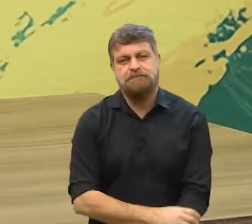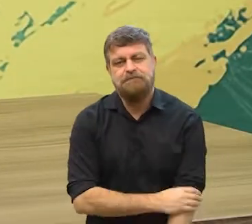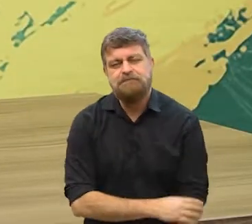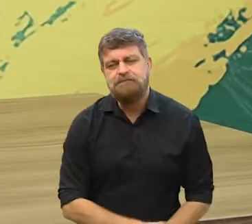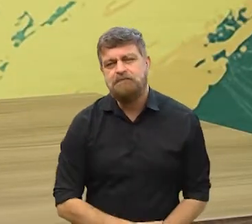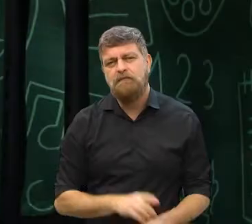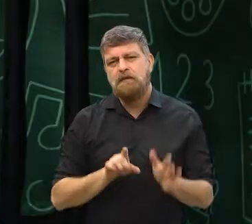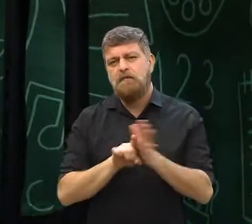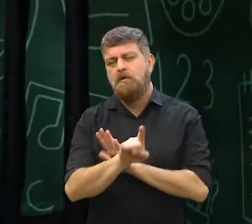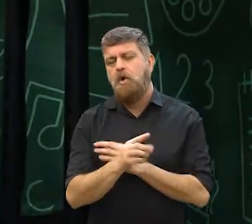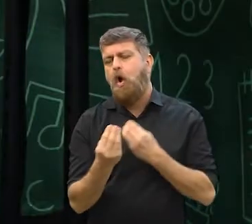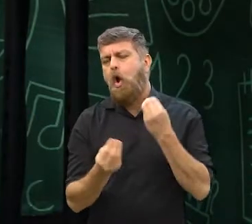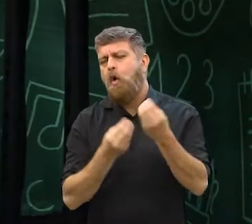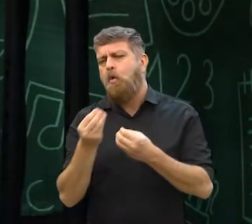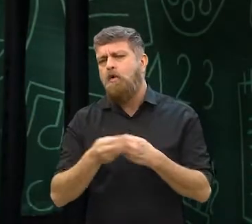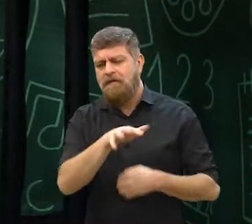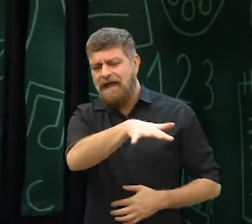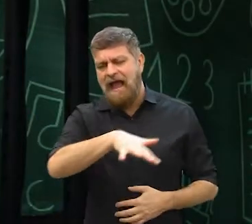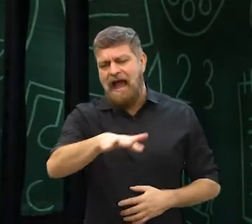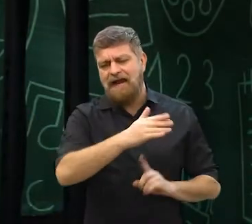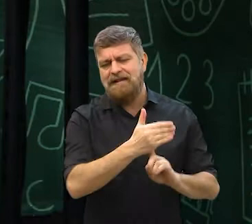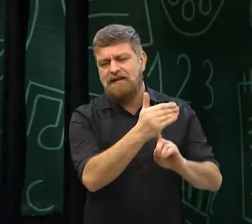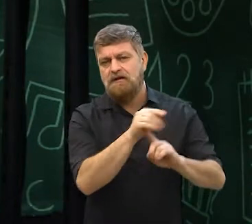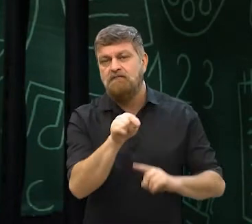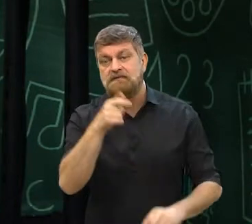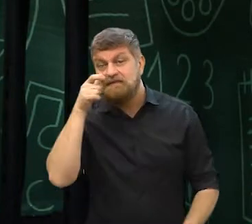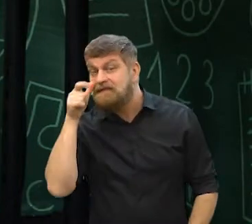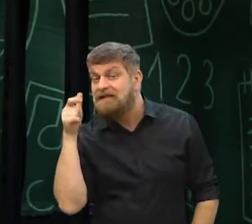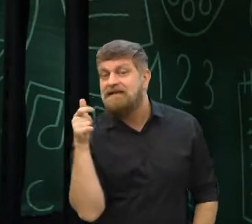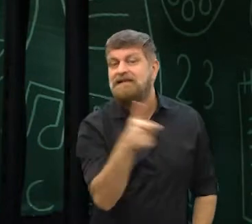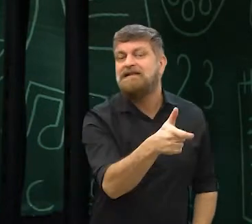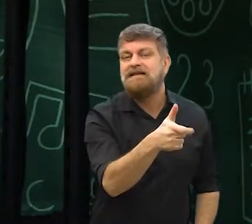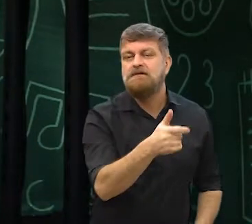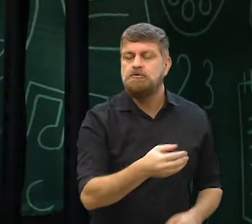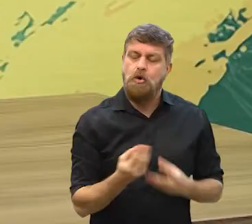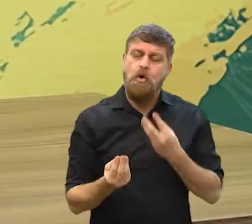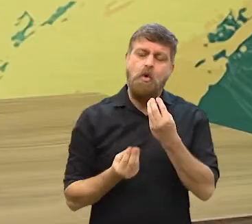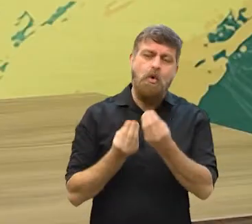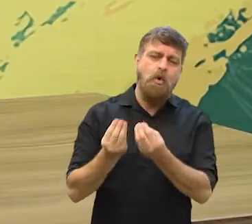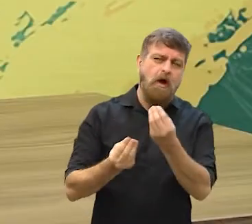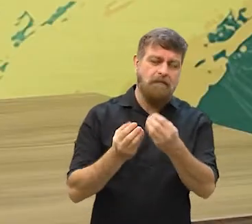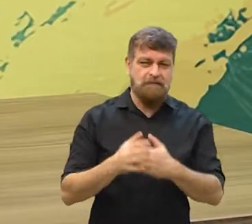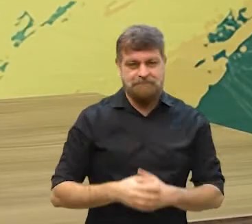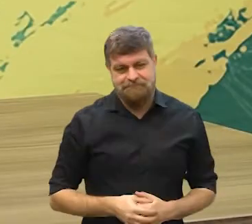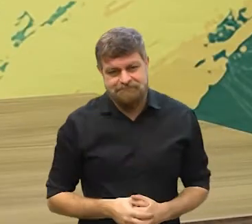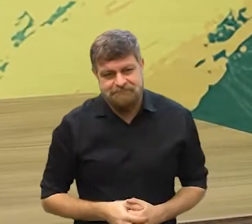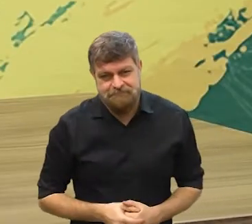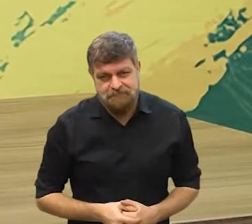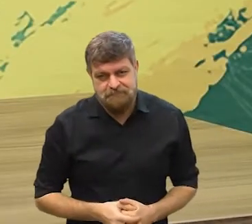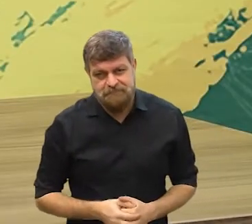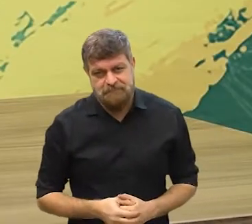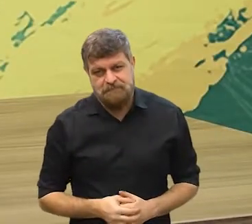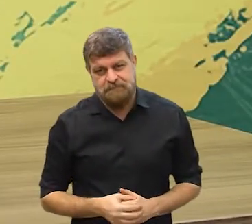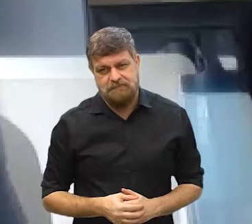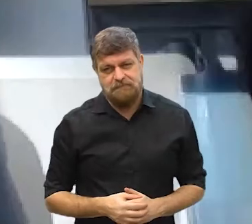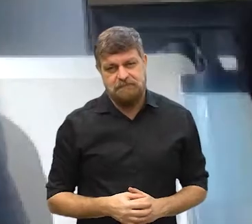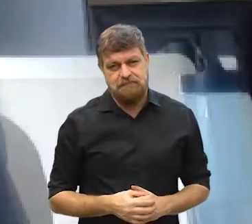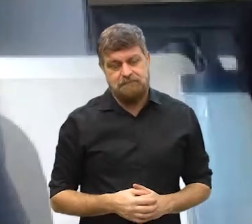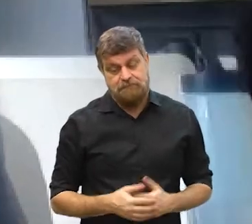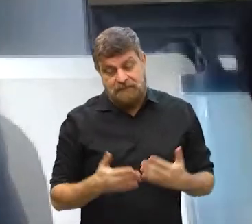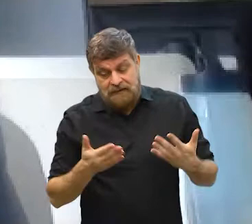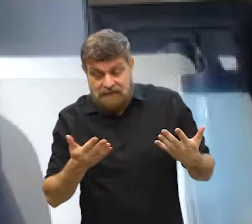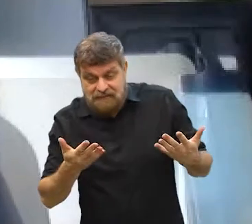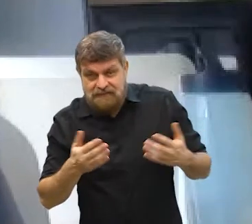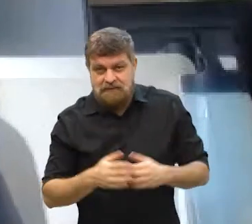que você se interessou por esse segmento, por essa área, Cristina?